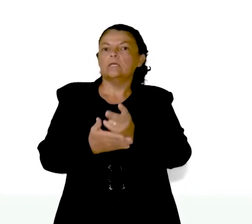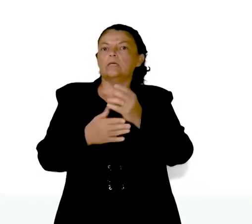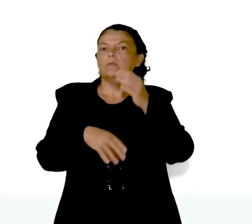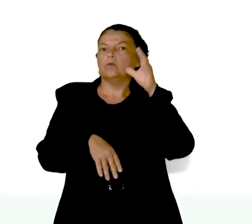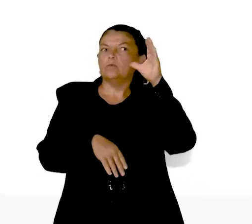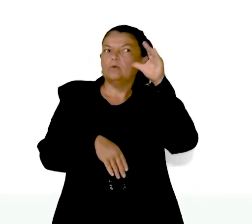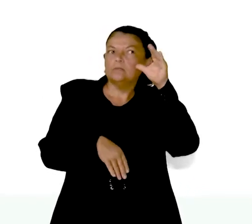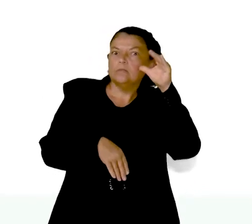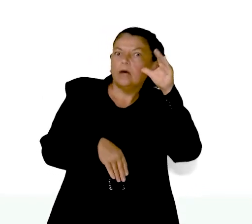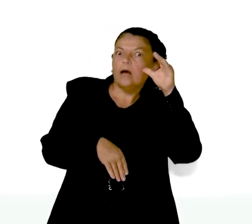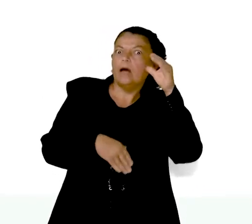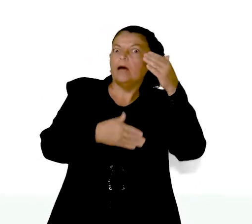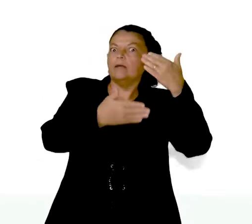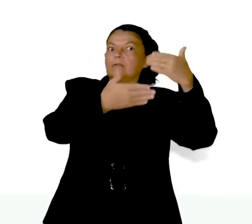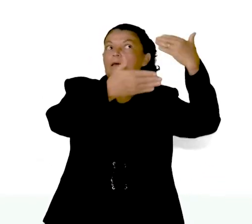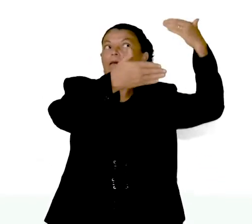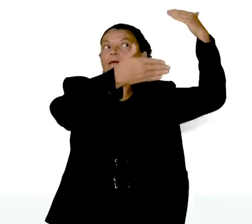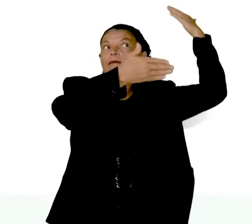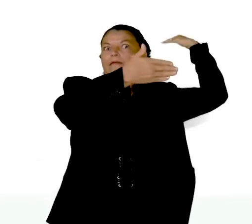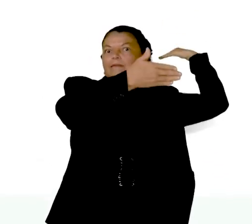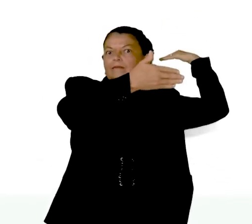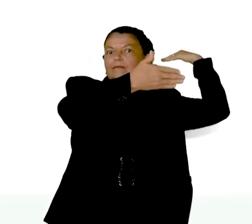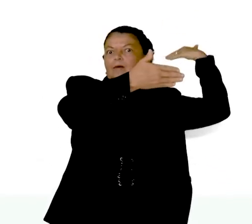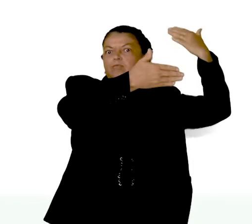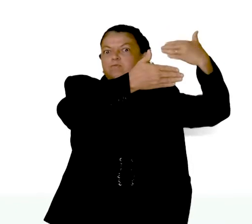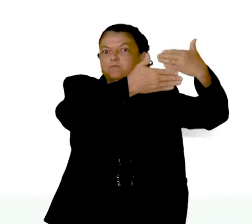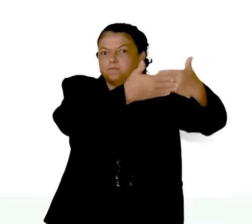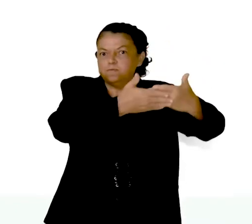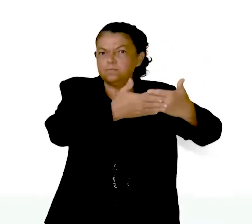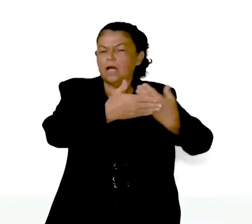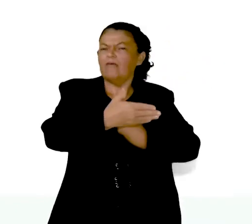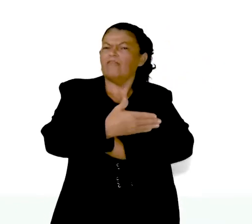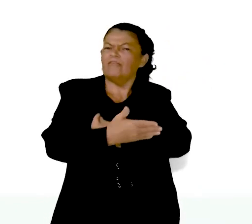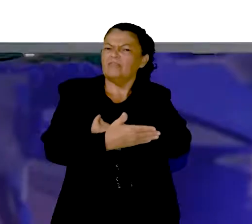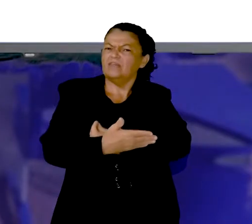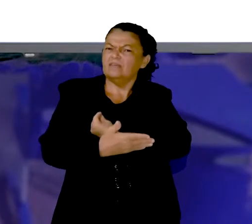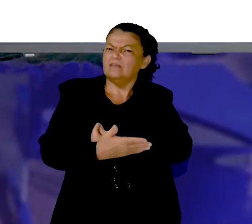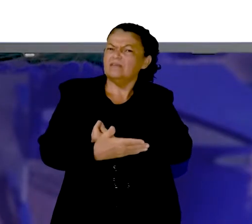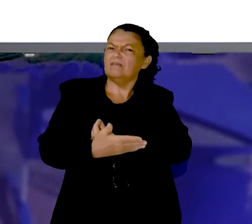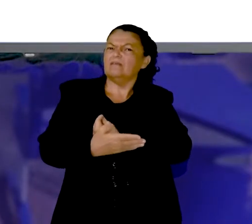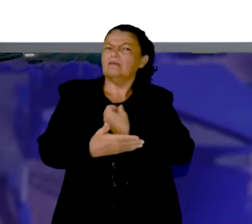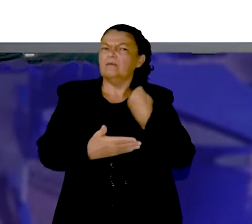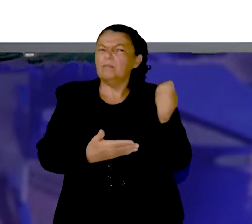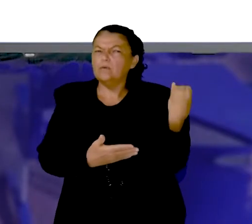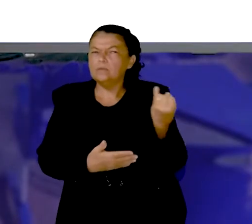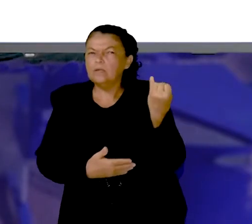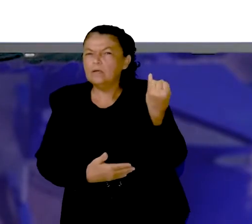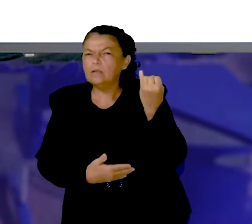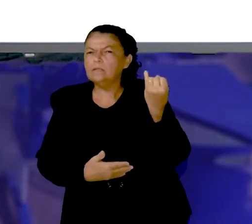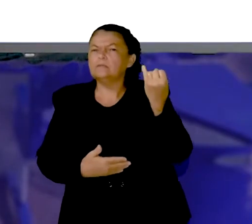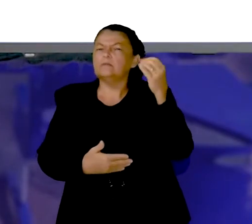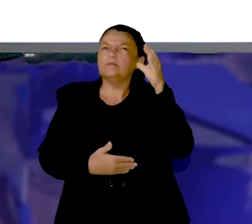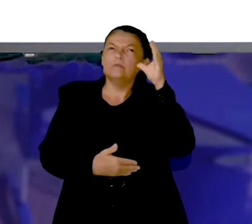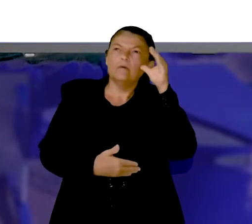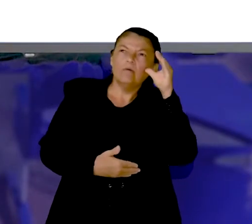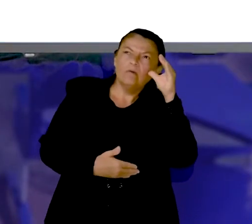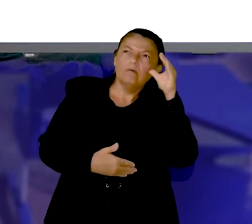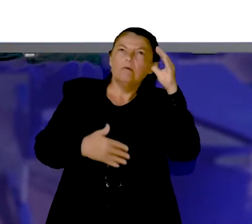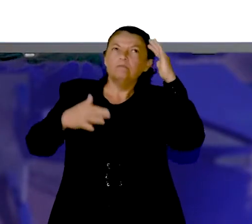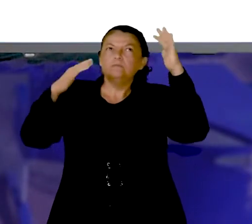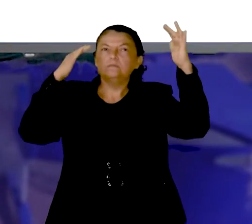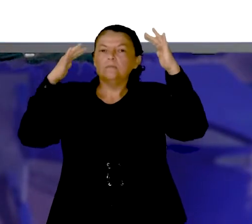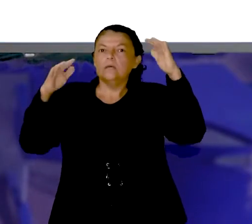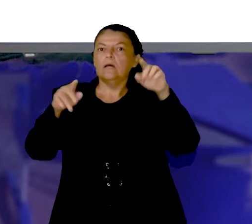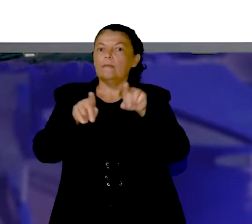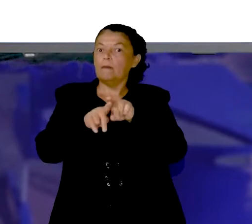da história de prolongamento da sua vida. Podemos pensar aí na medicina, porque se a